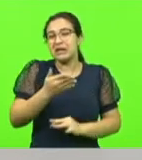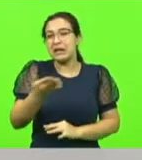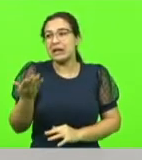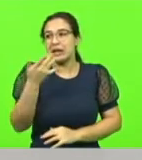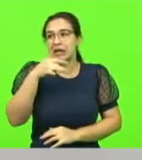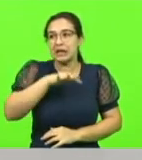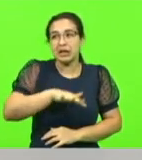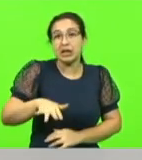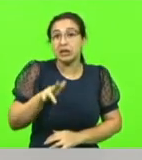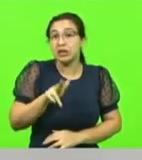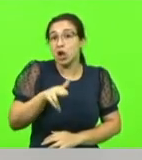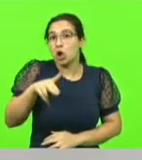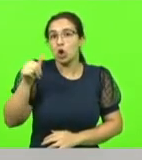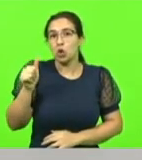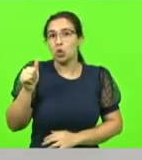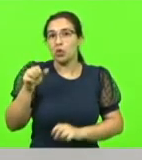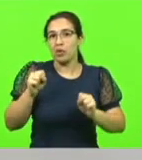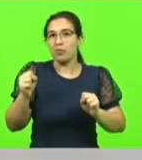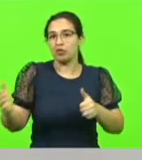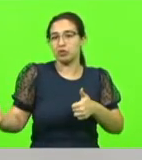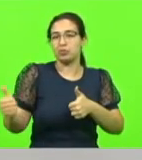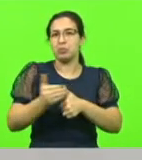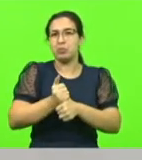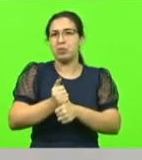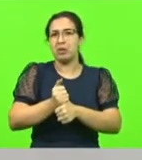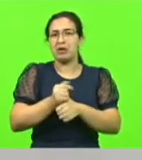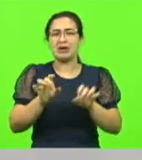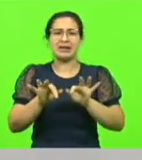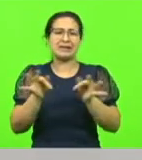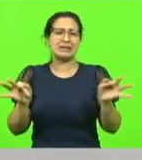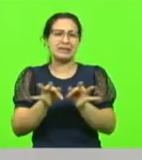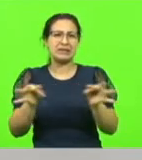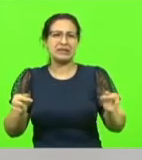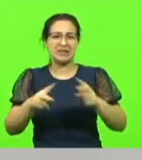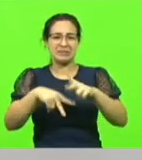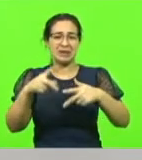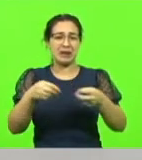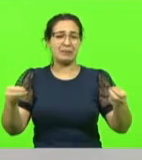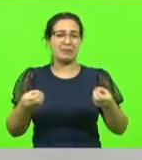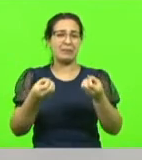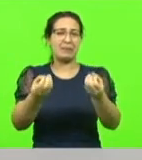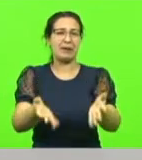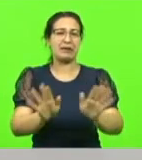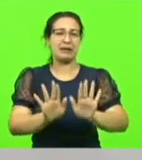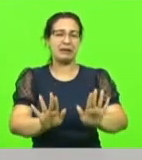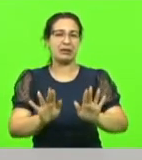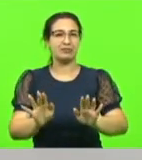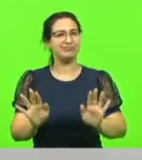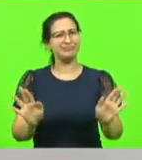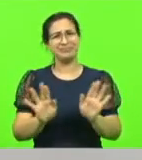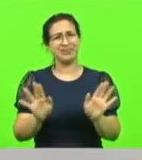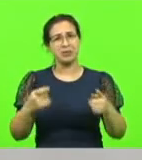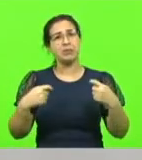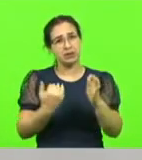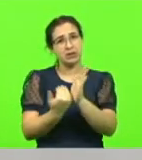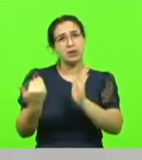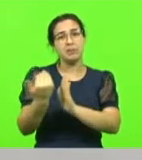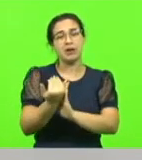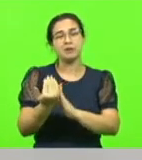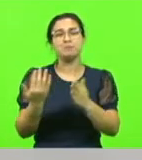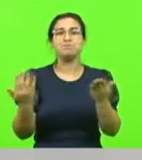ser substituída apenas por um simples presente. Caros colegas, deputados e deputadas,